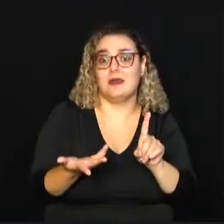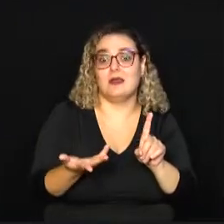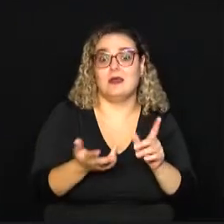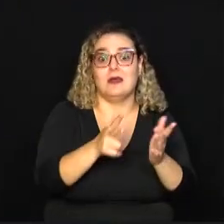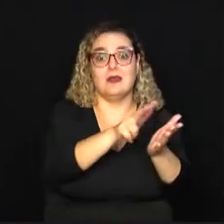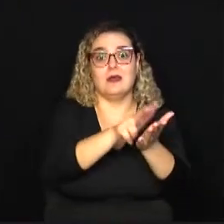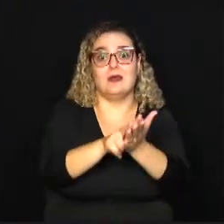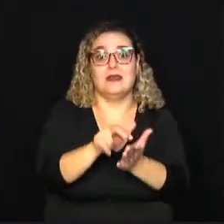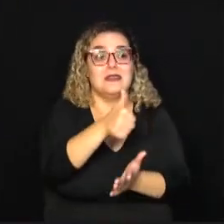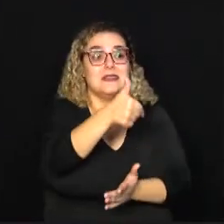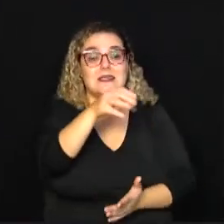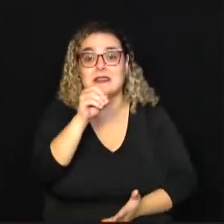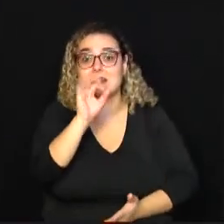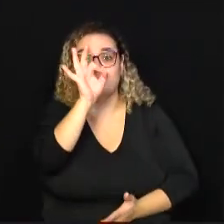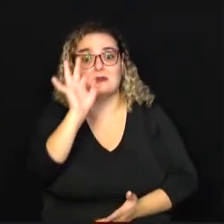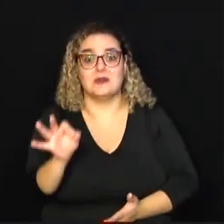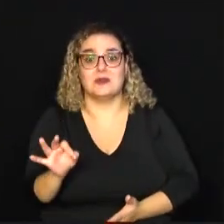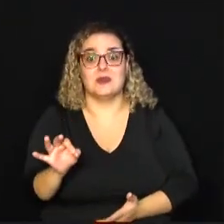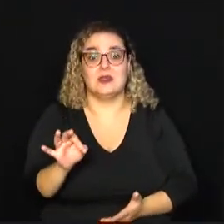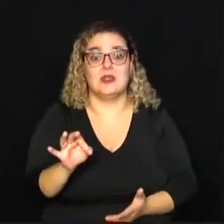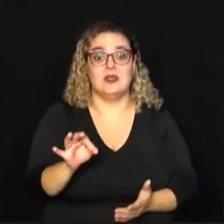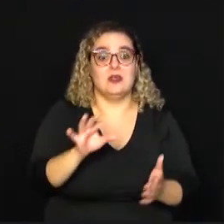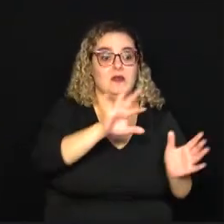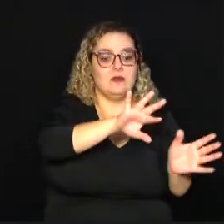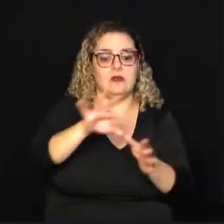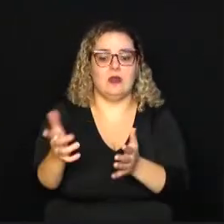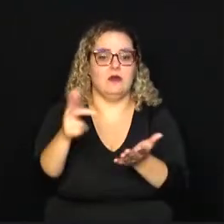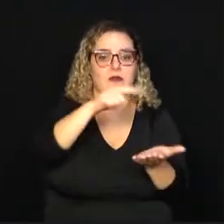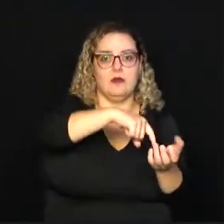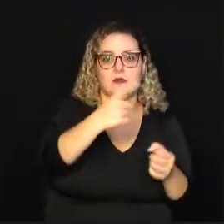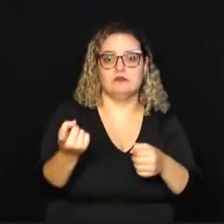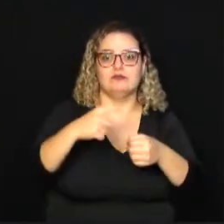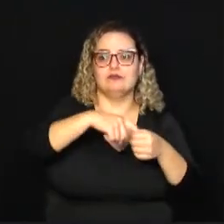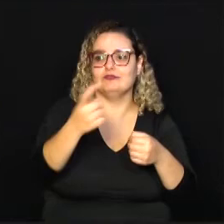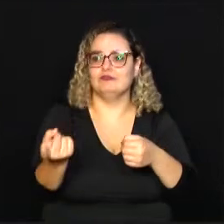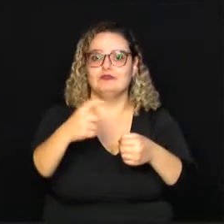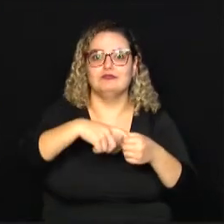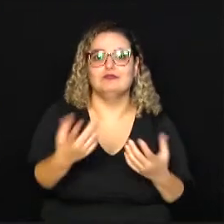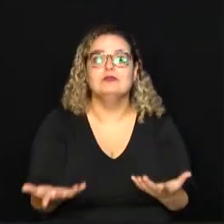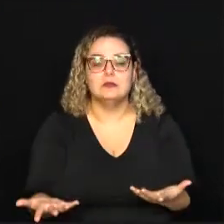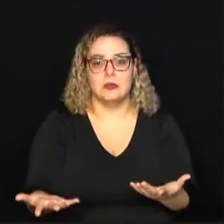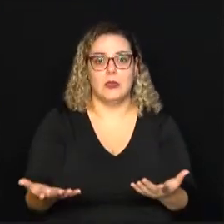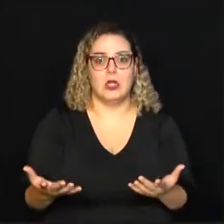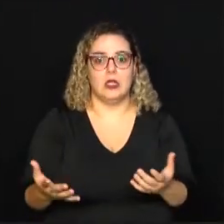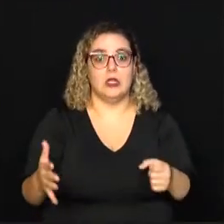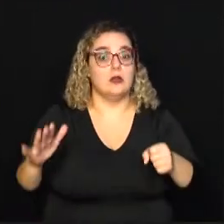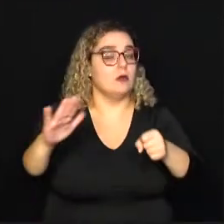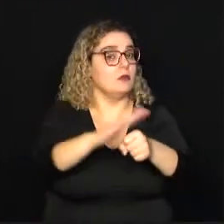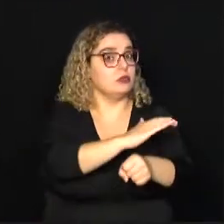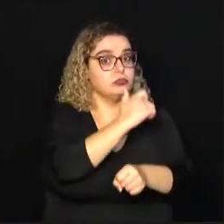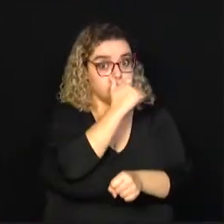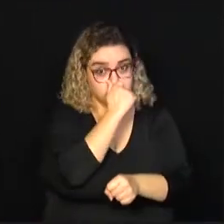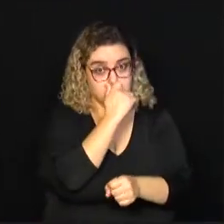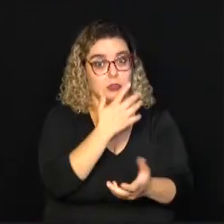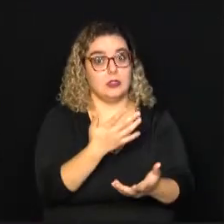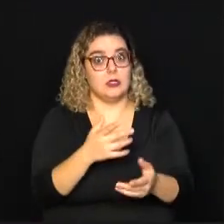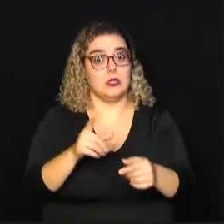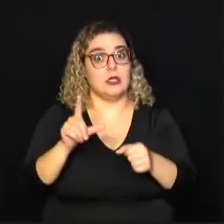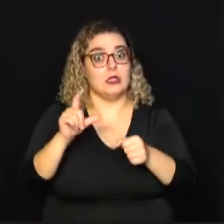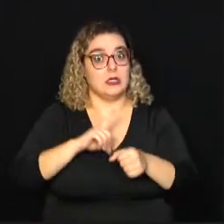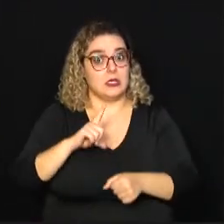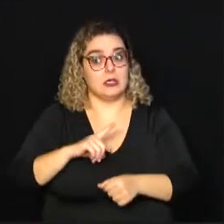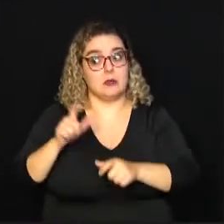100% de ocupação. Esvaziou, enche, esvaziou, enche, esvaziou, enche. Isso significa necessariamente que existe uma demanda represada, né,